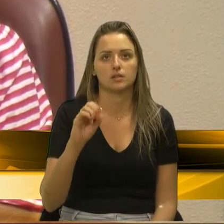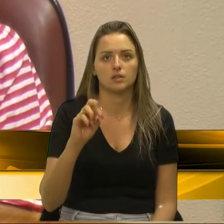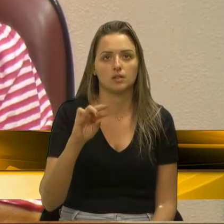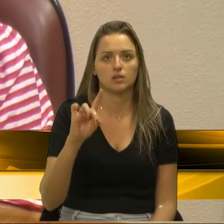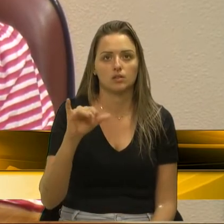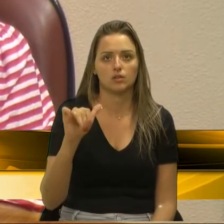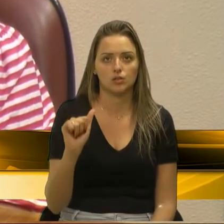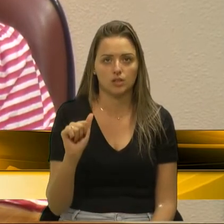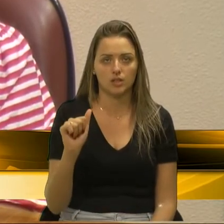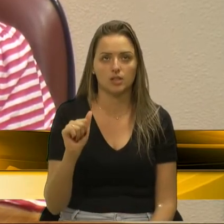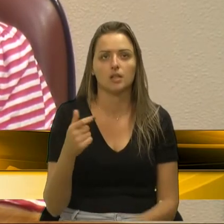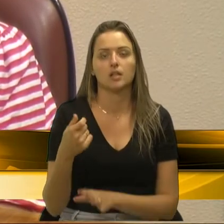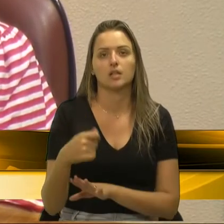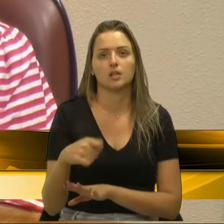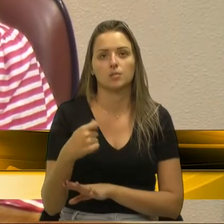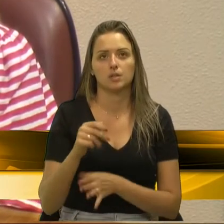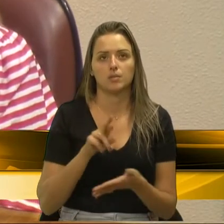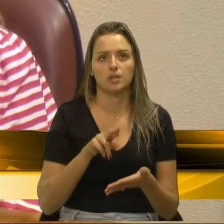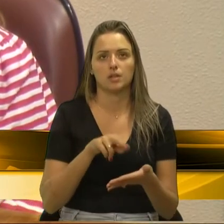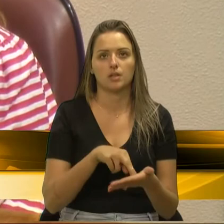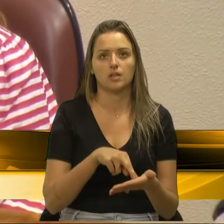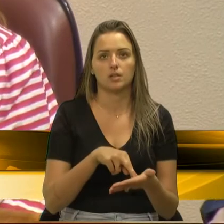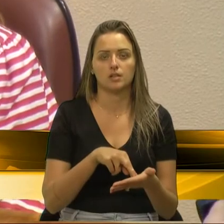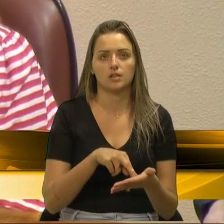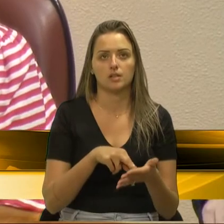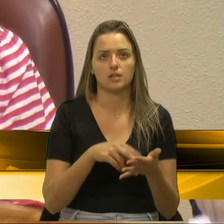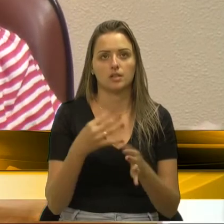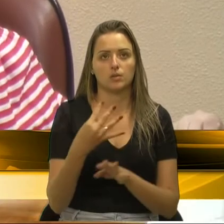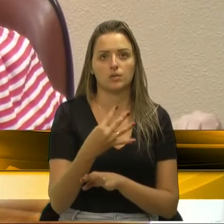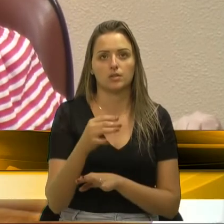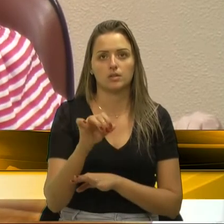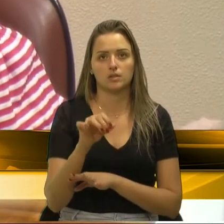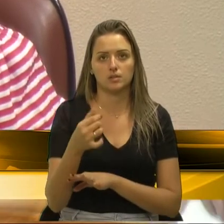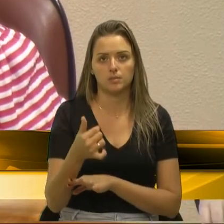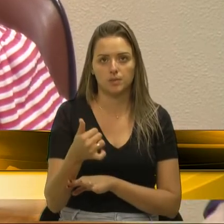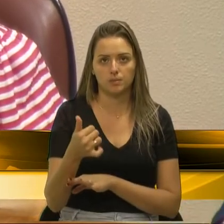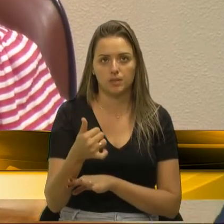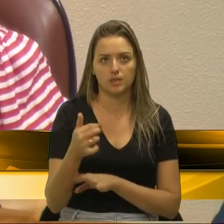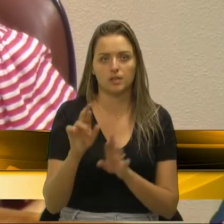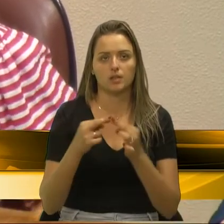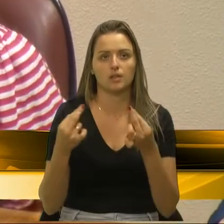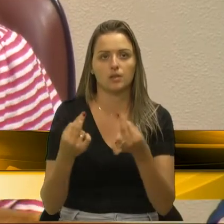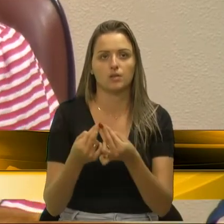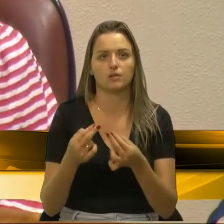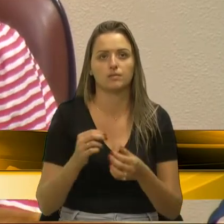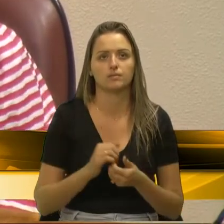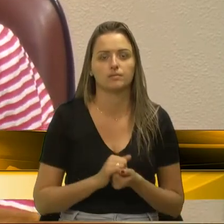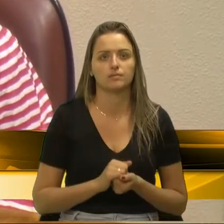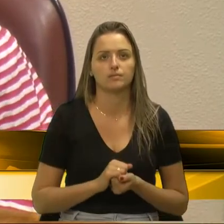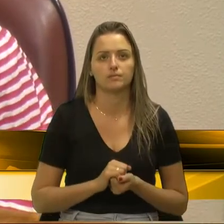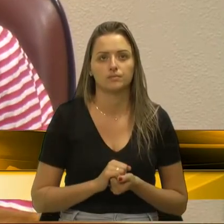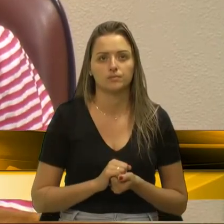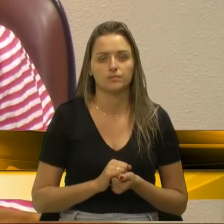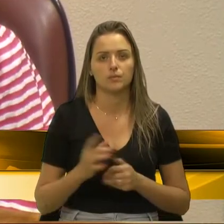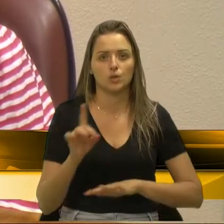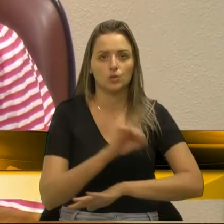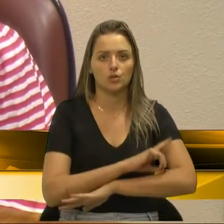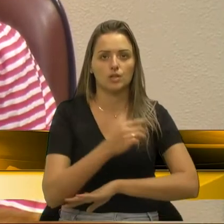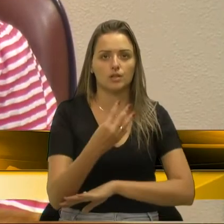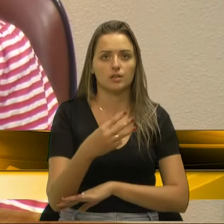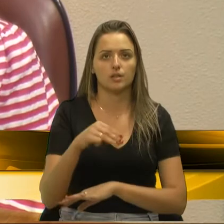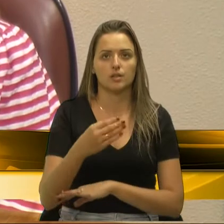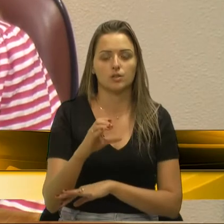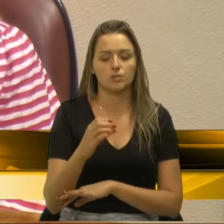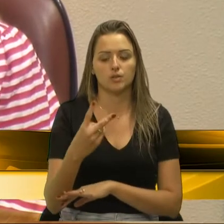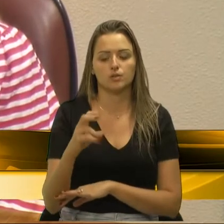fizerem necessárias a realizarem-se durante a 41ª sessão ordinária. Do dia 3 de